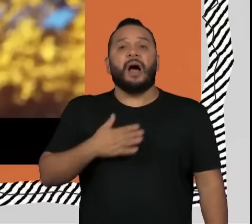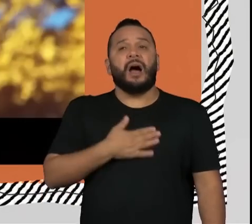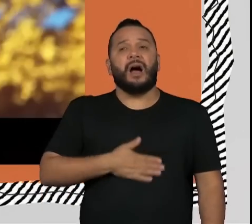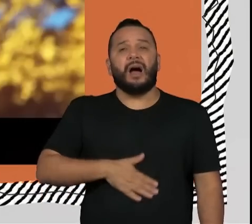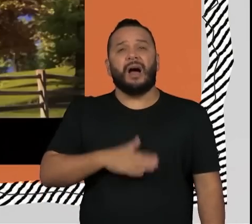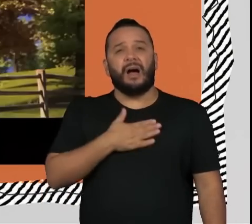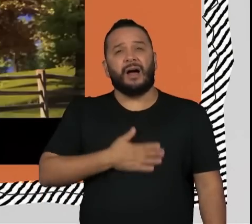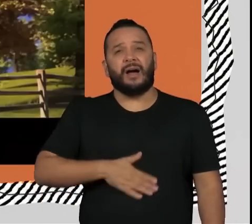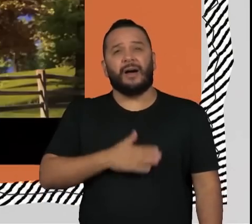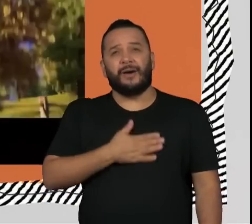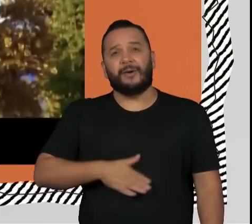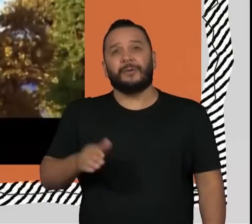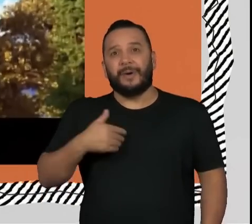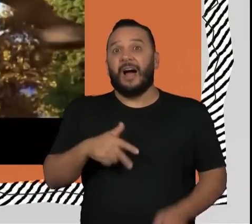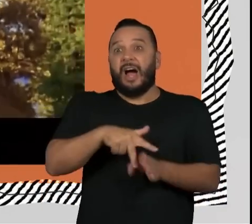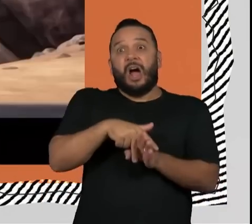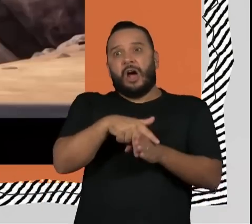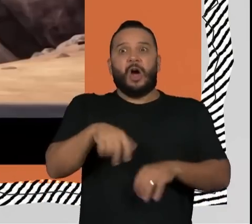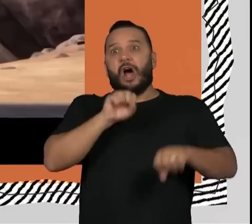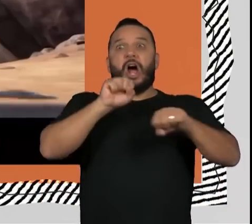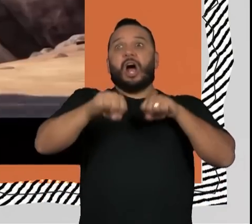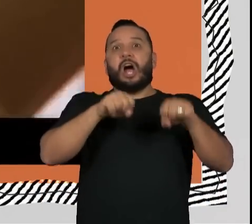Calma, garoto.